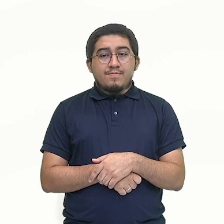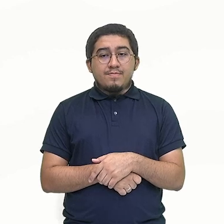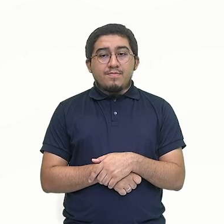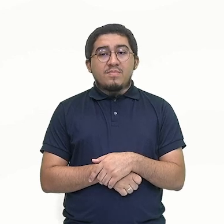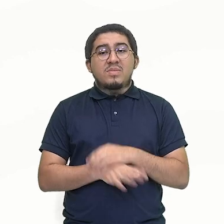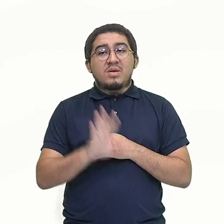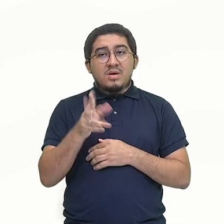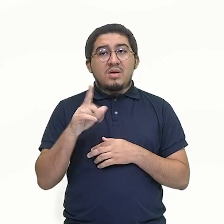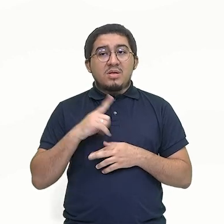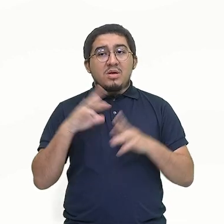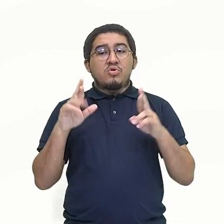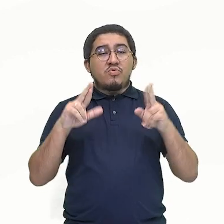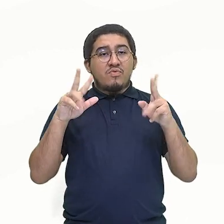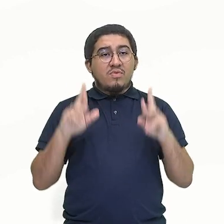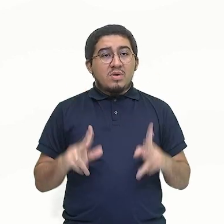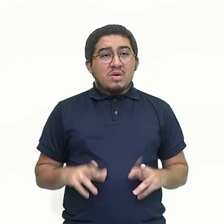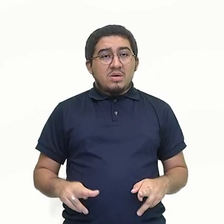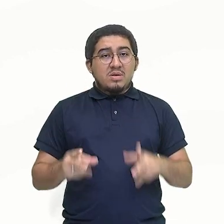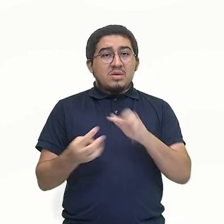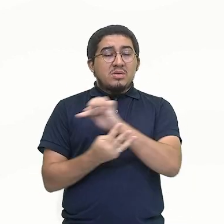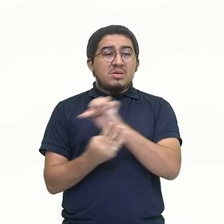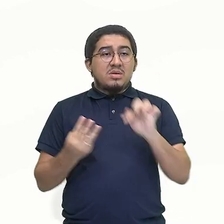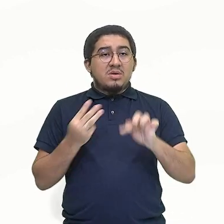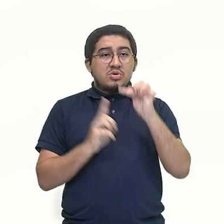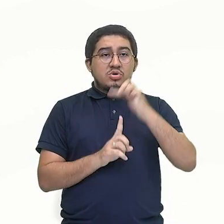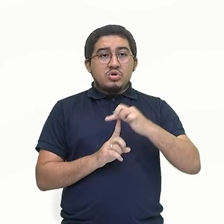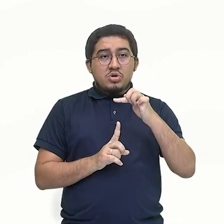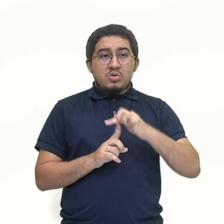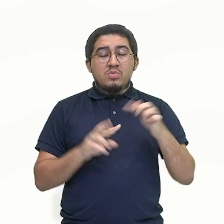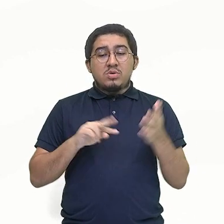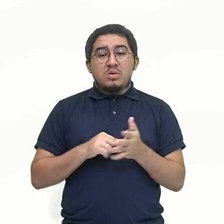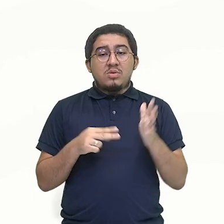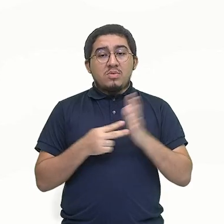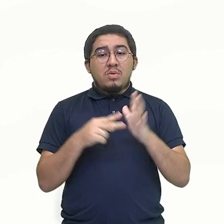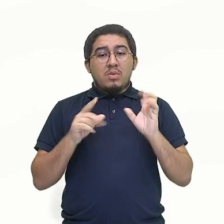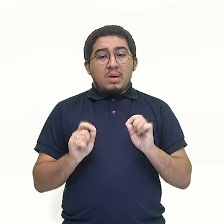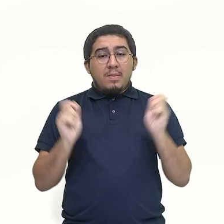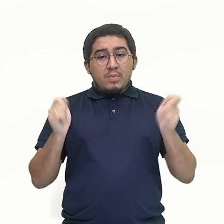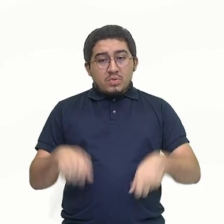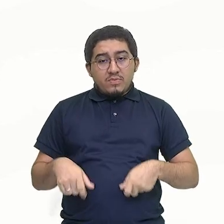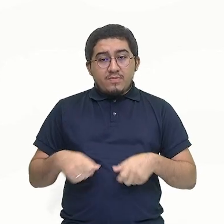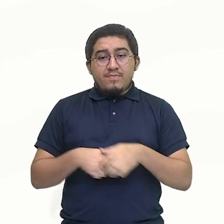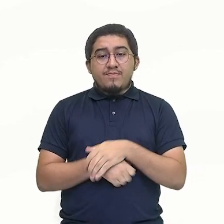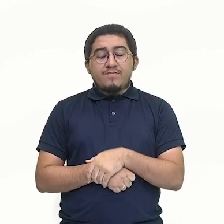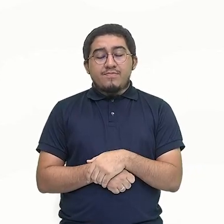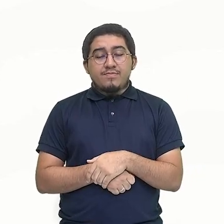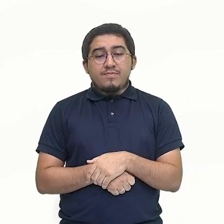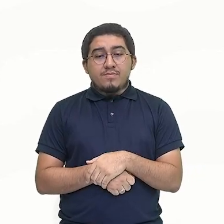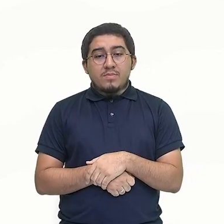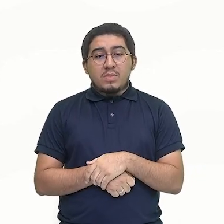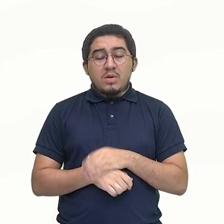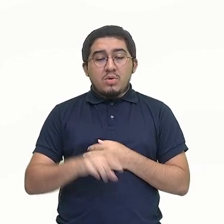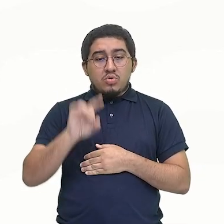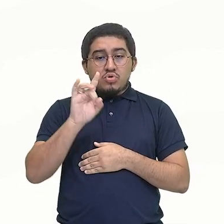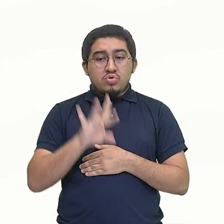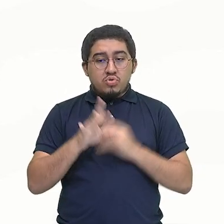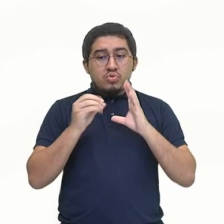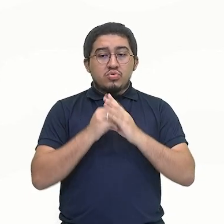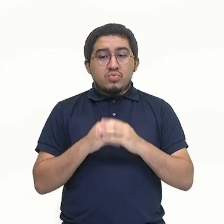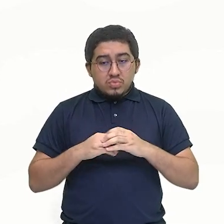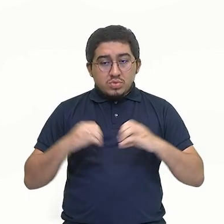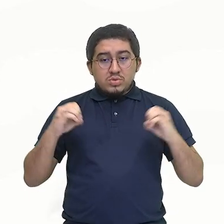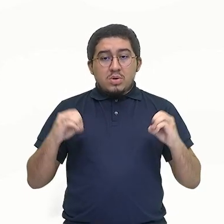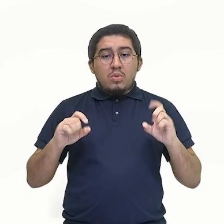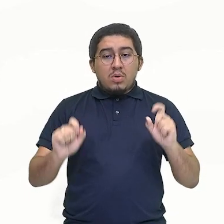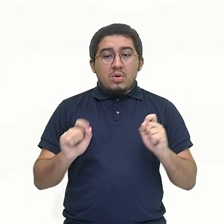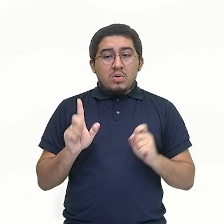nesses 3 tipos de folhetos, elas daí, a partir de então, vão poder se diferenciar